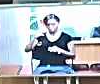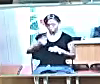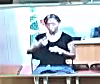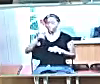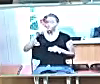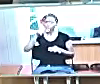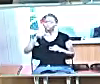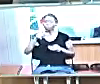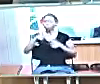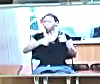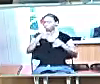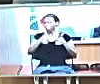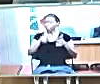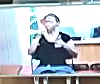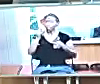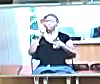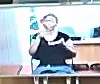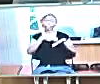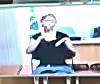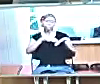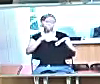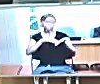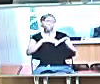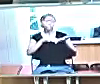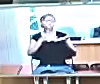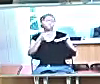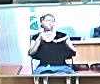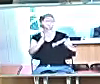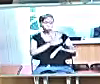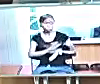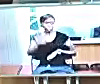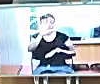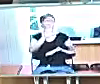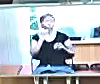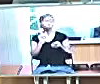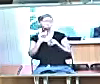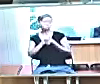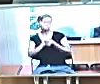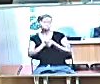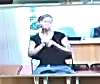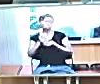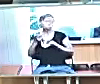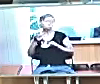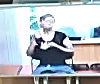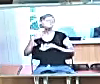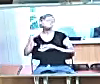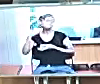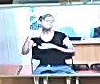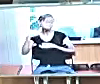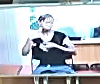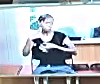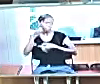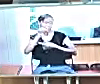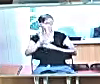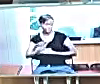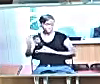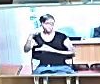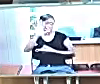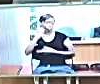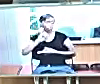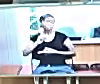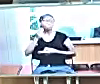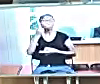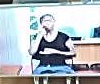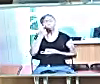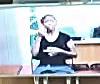junto com a advocacia-geral do estado pra tentar é rever é débitos de dívida ativa de